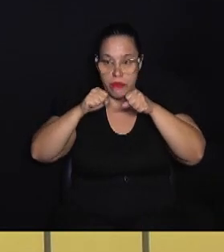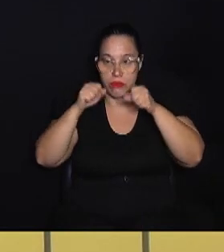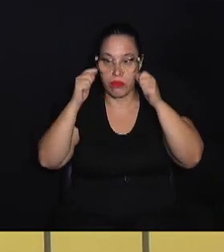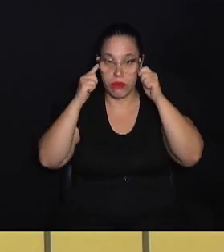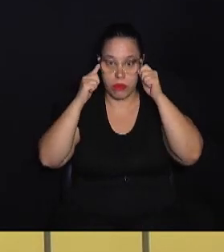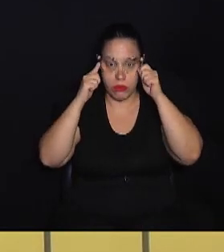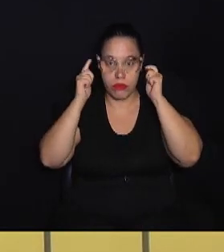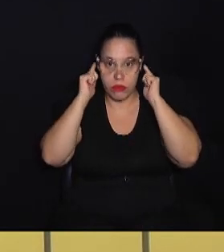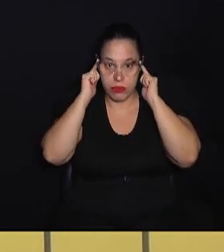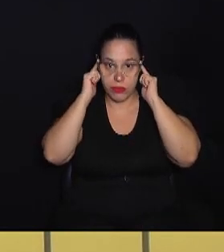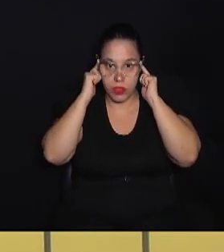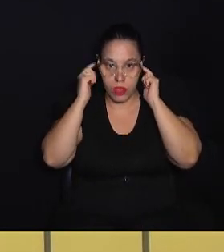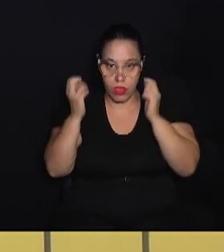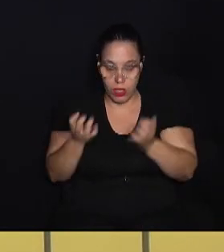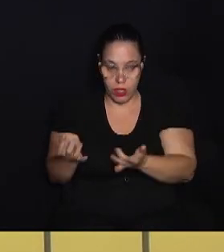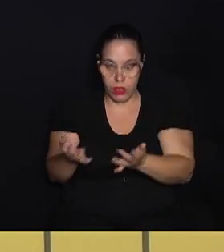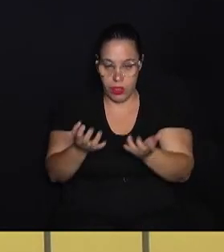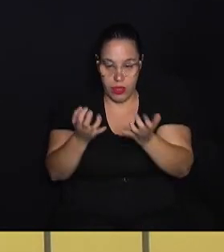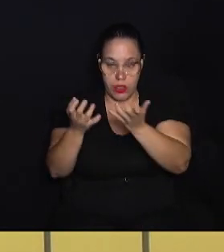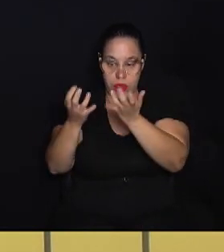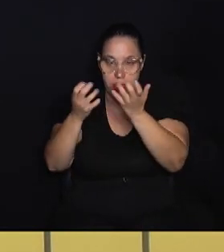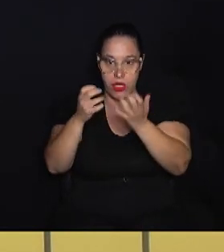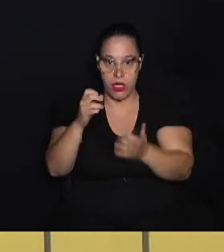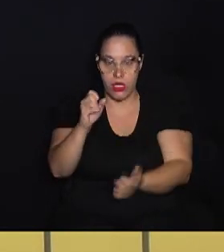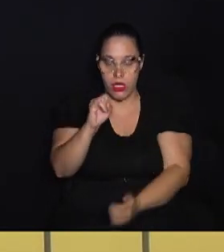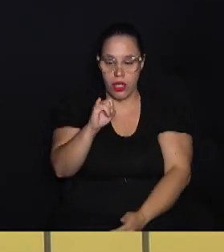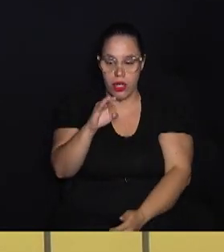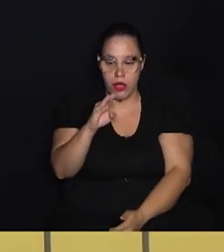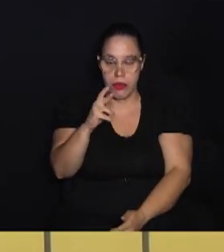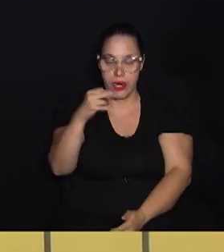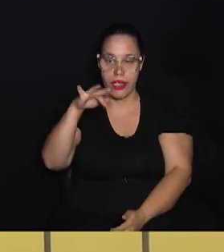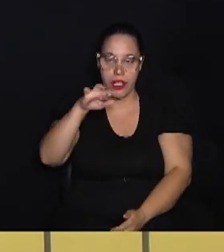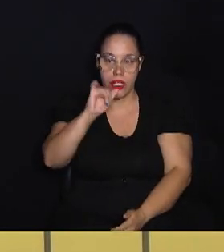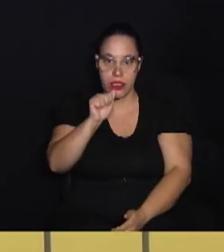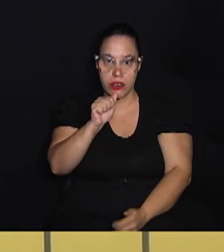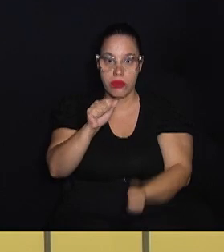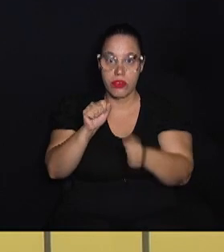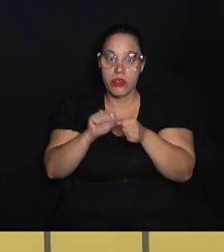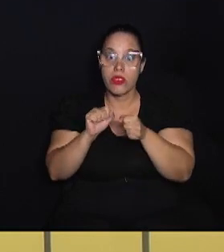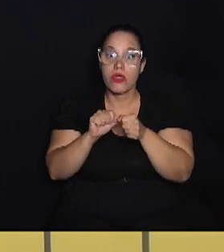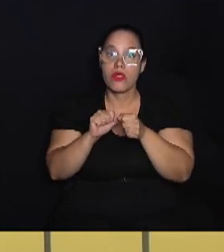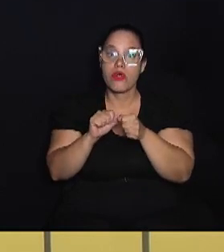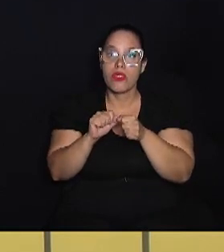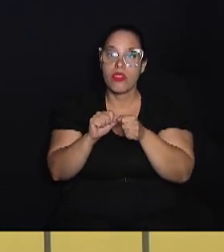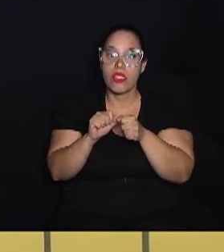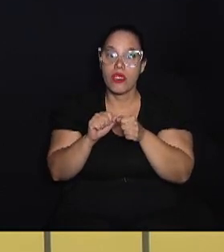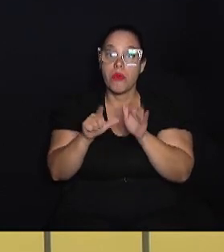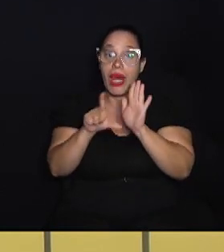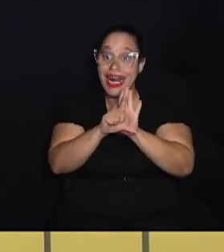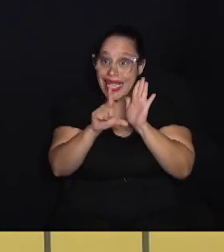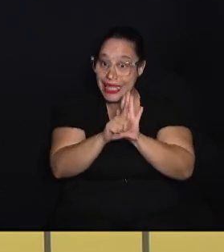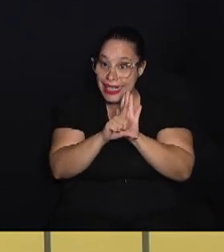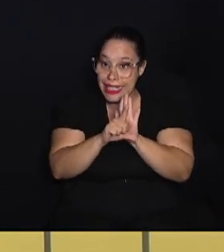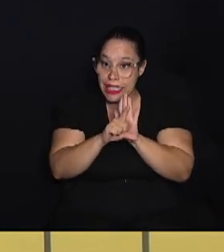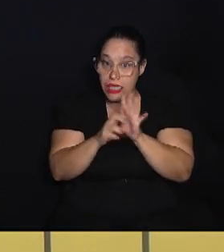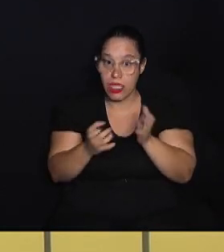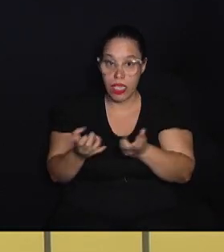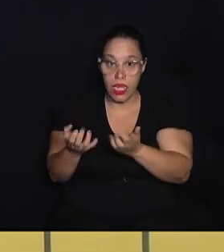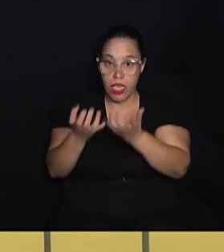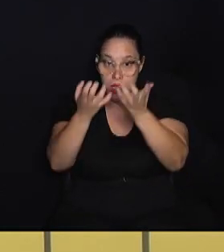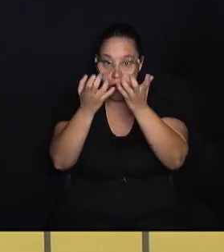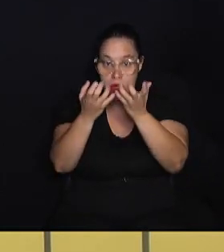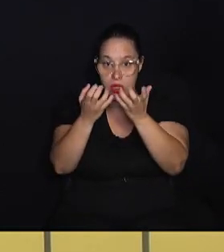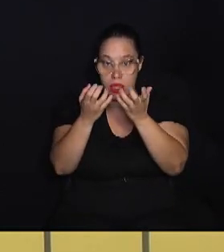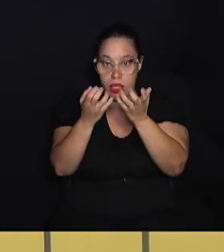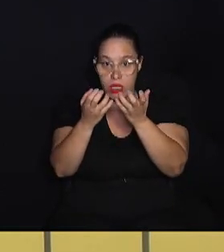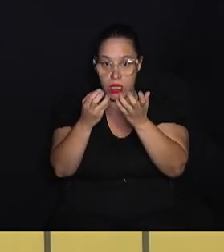tem muito incêndio ali na Península Ibérica, e o que eles fizeram foi, tem uma lei, queimou a área, a pessoa